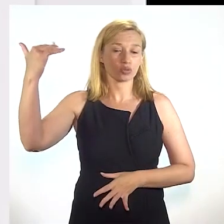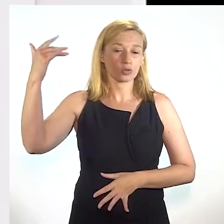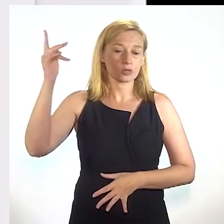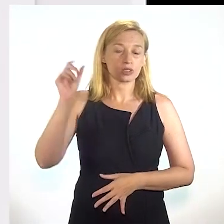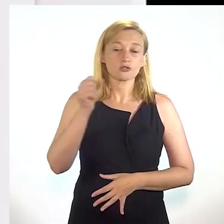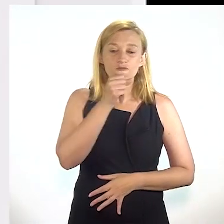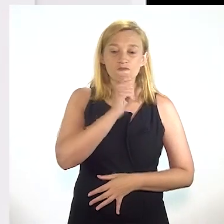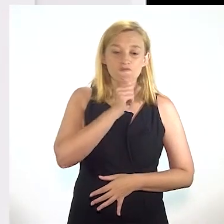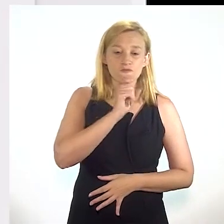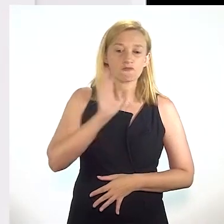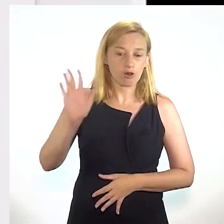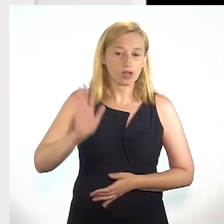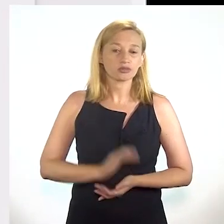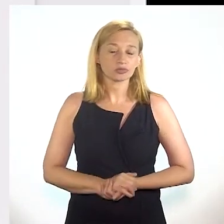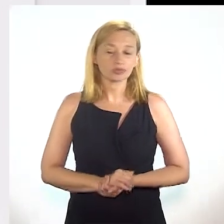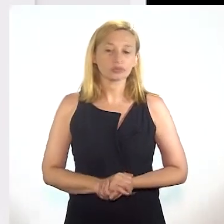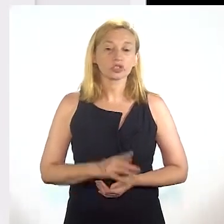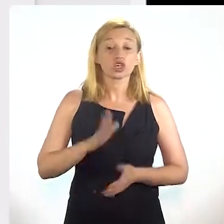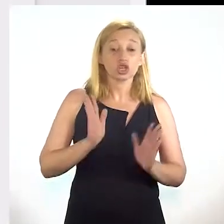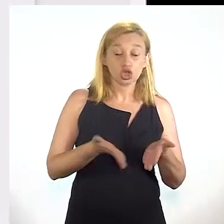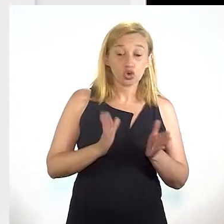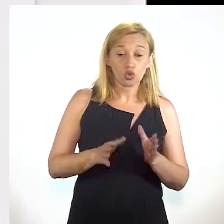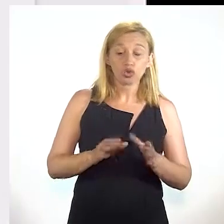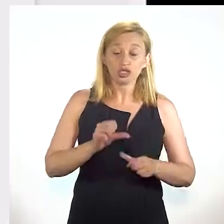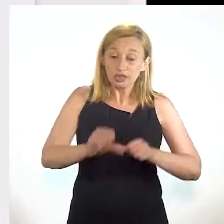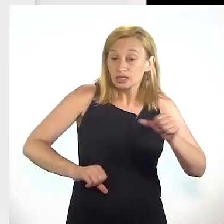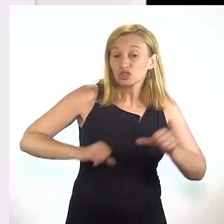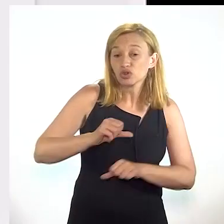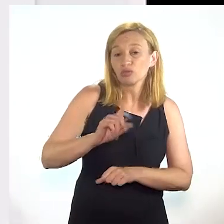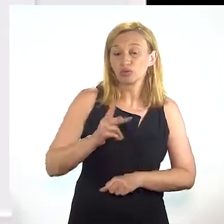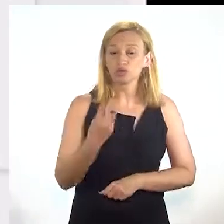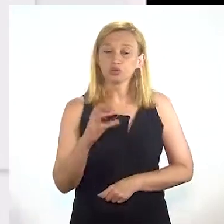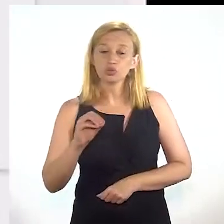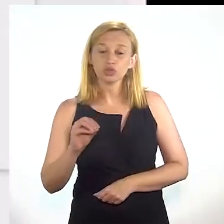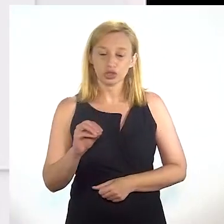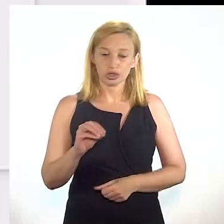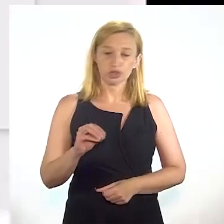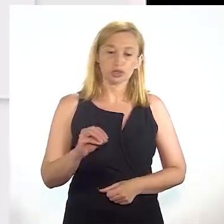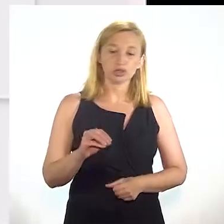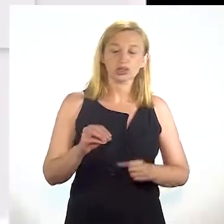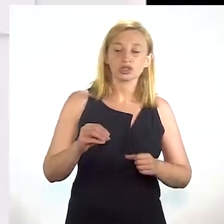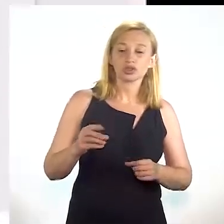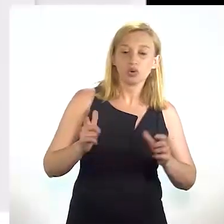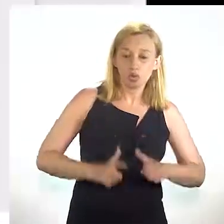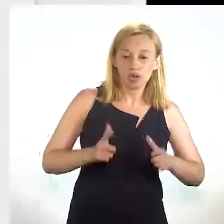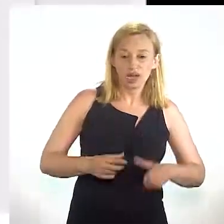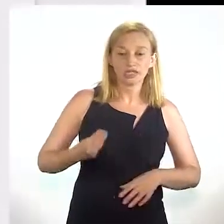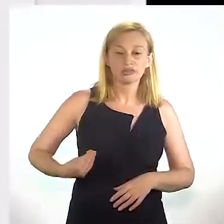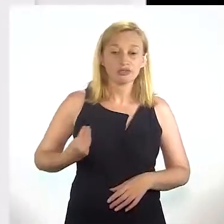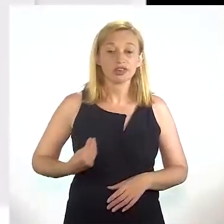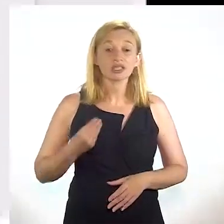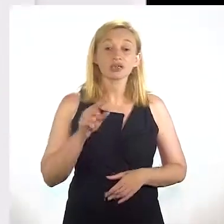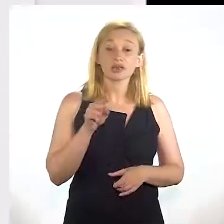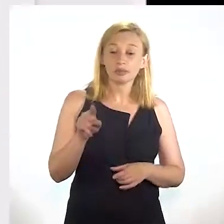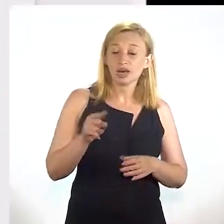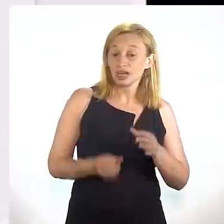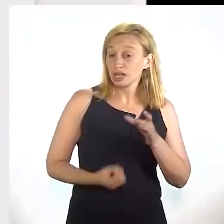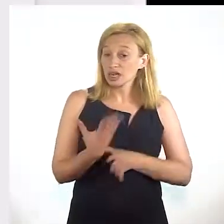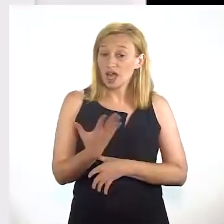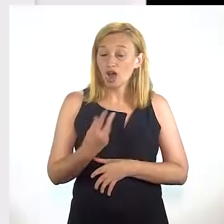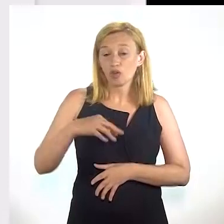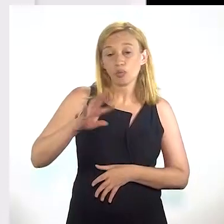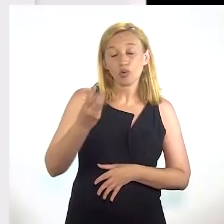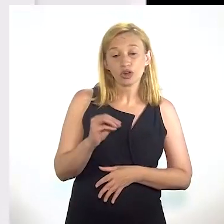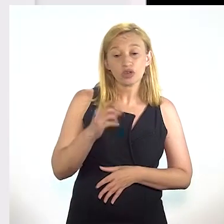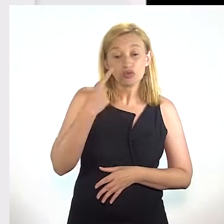são antigos silos de trigo, que hoje o moinho está transformando, né, nesse lugar da convivência. E para